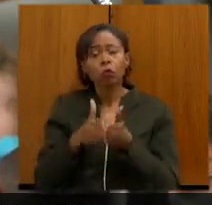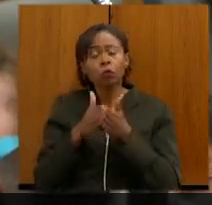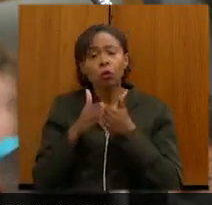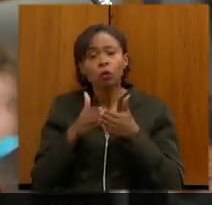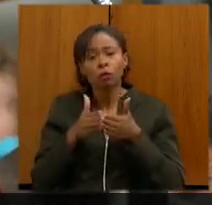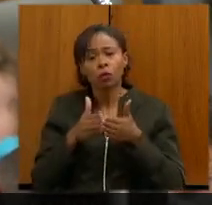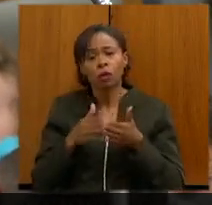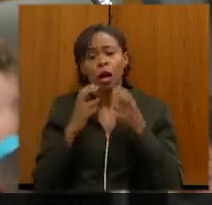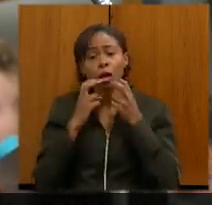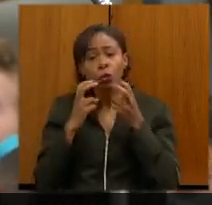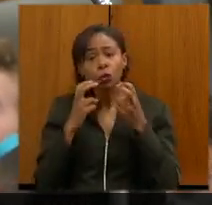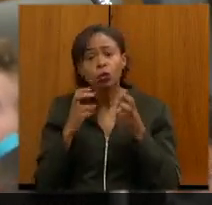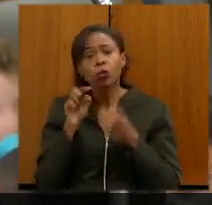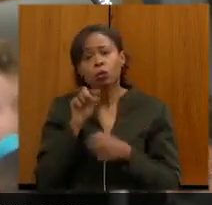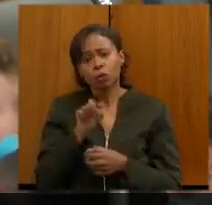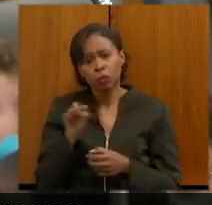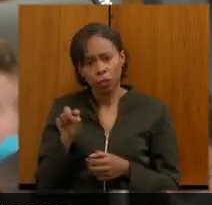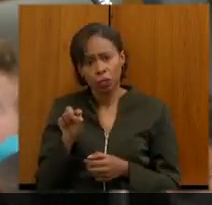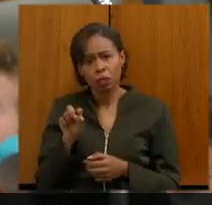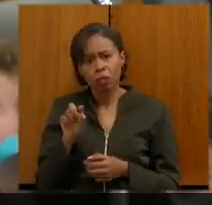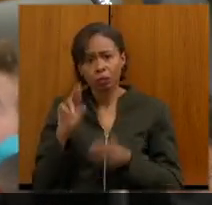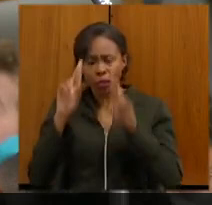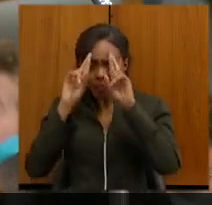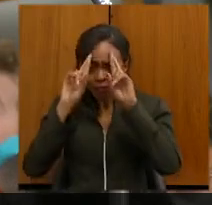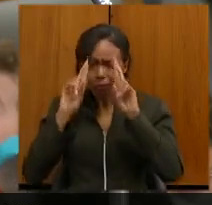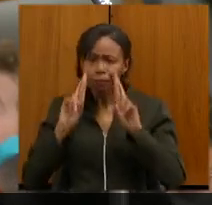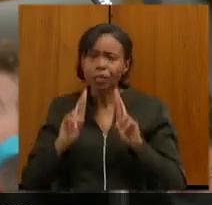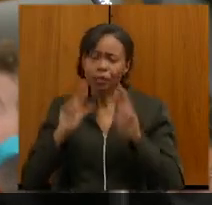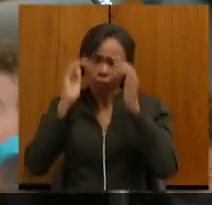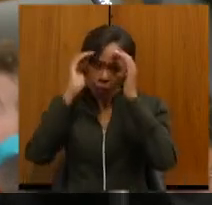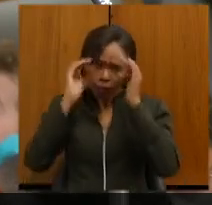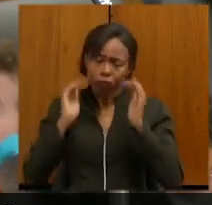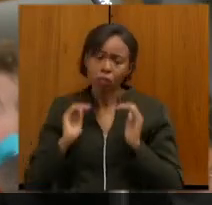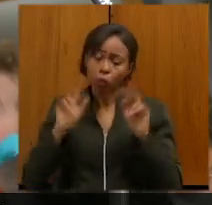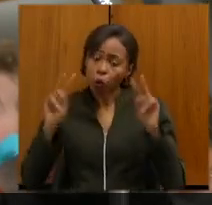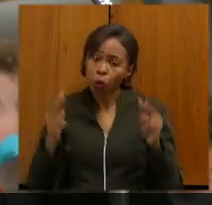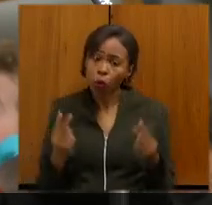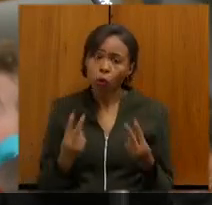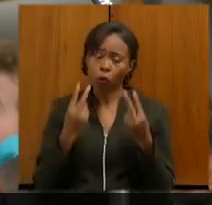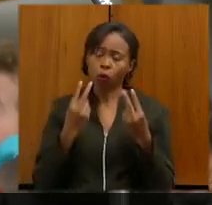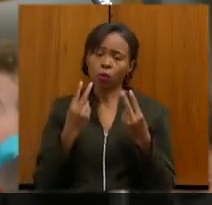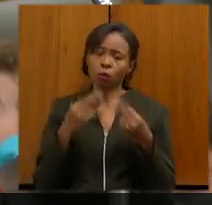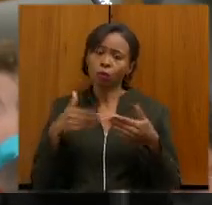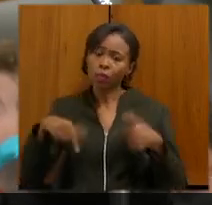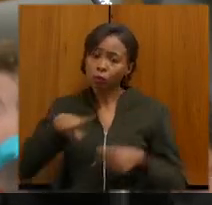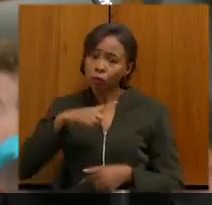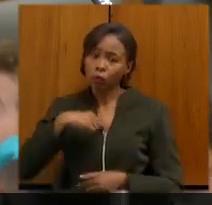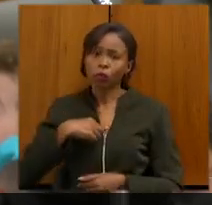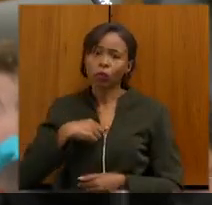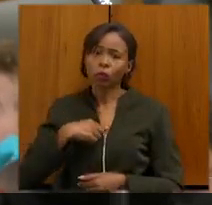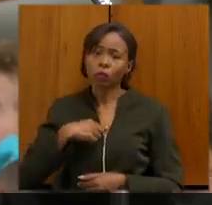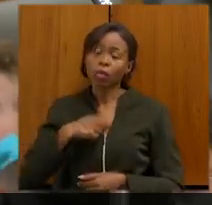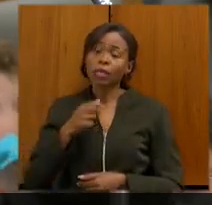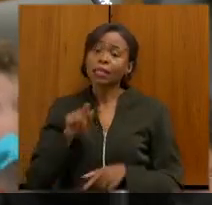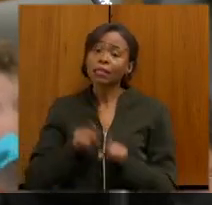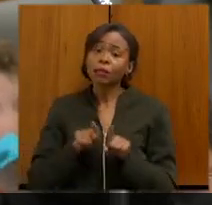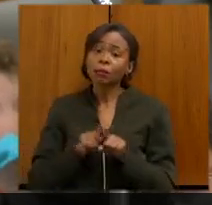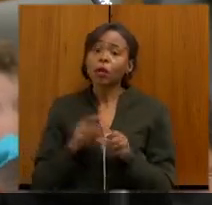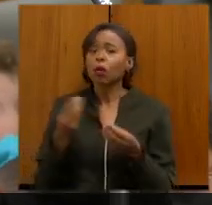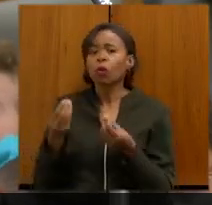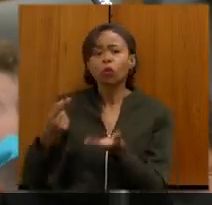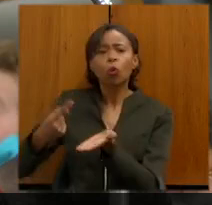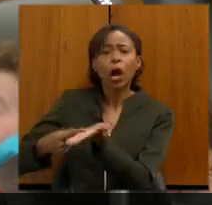com todo respeito que olha para continua olhando a gente e se puder olhar como que tá o tempo